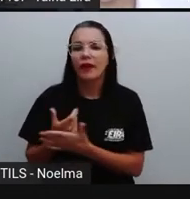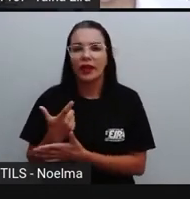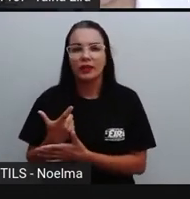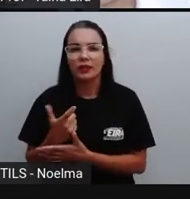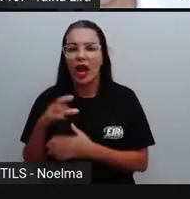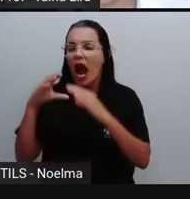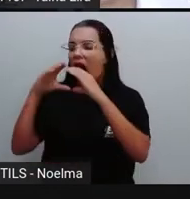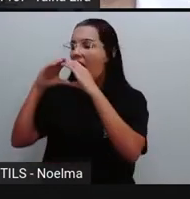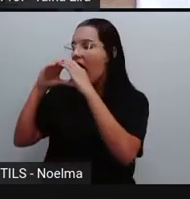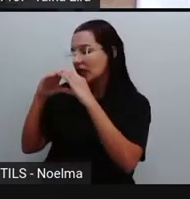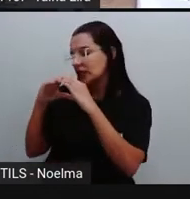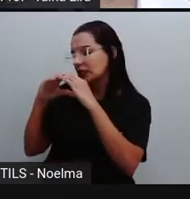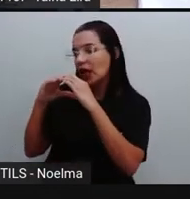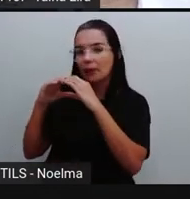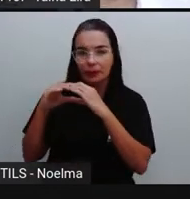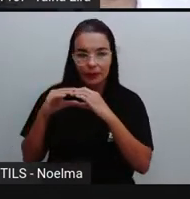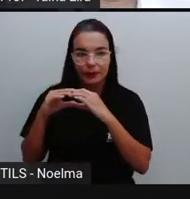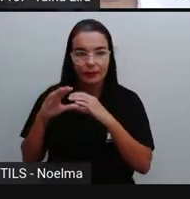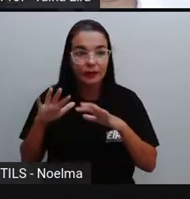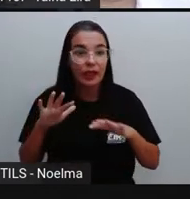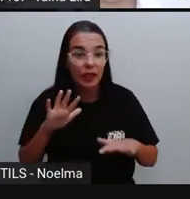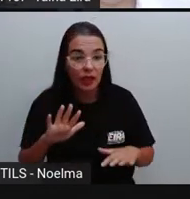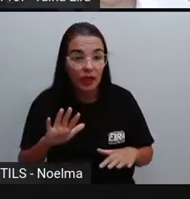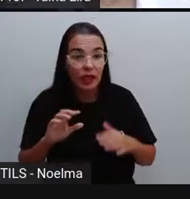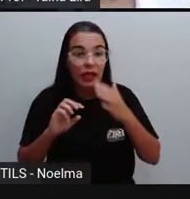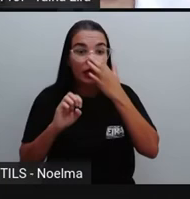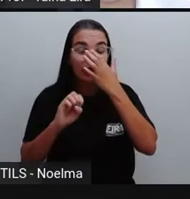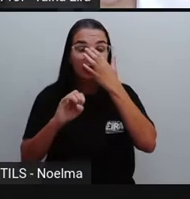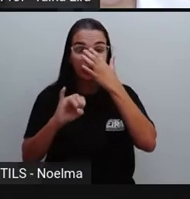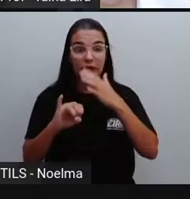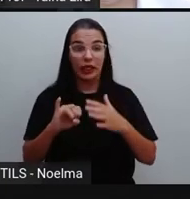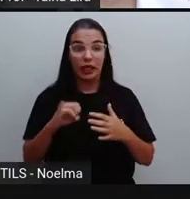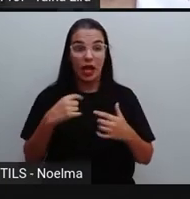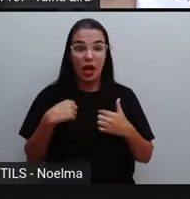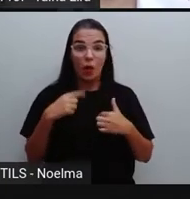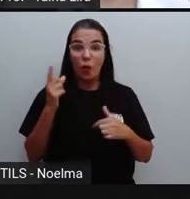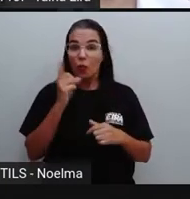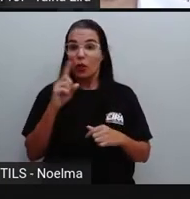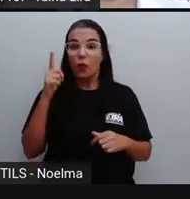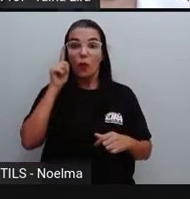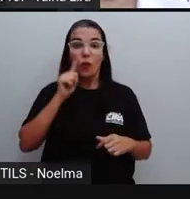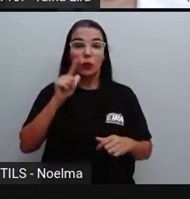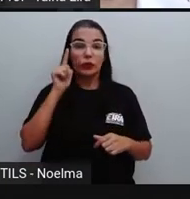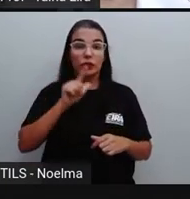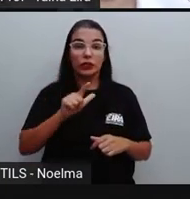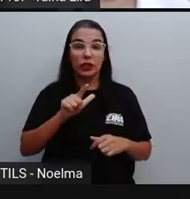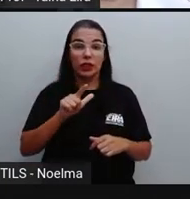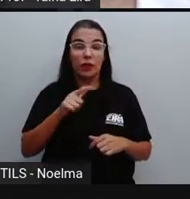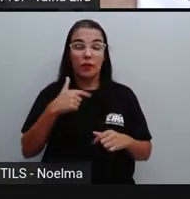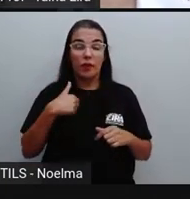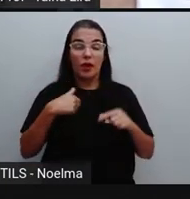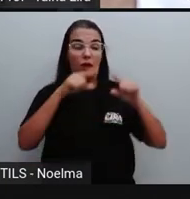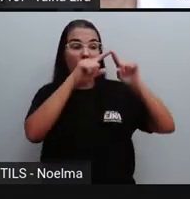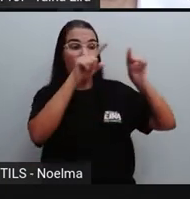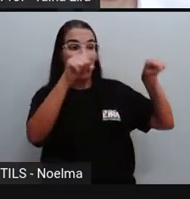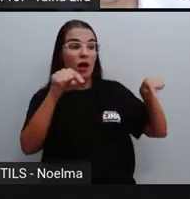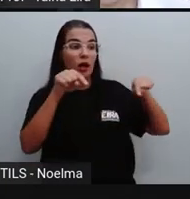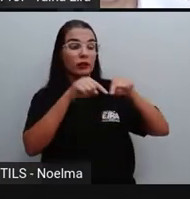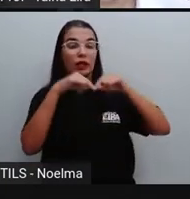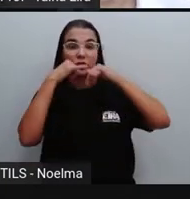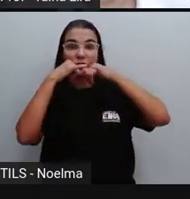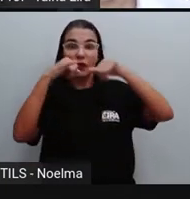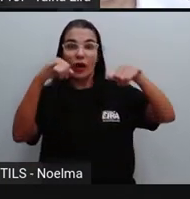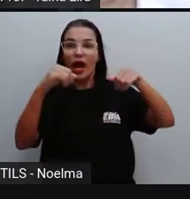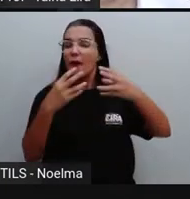tem hambúrguer, se eu não consigo, né? Se o meu cartaz não tiver